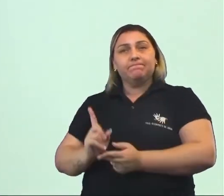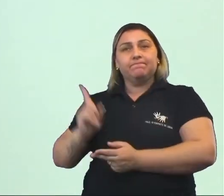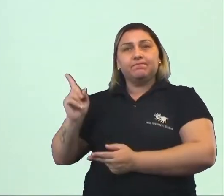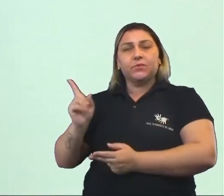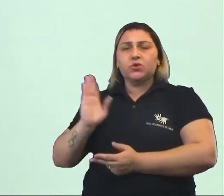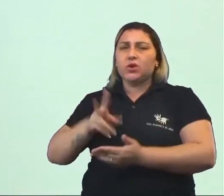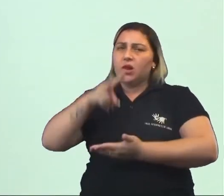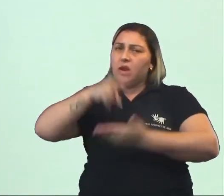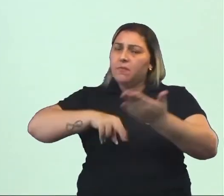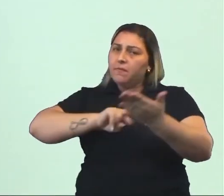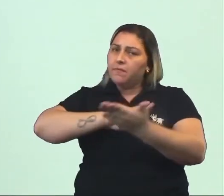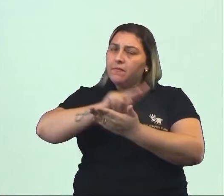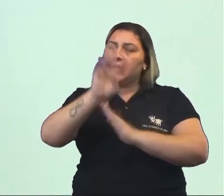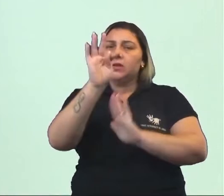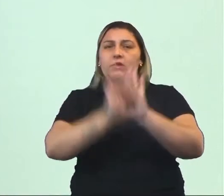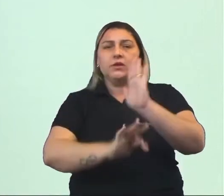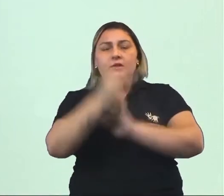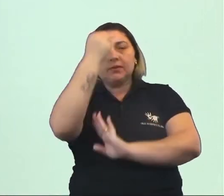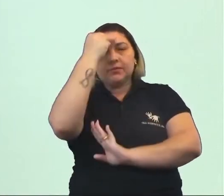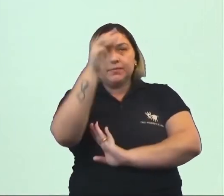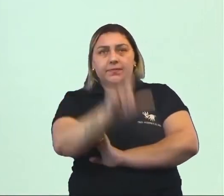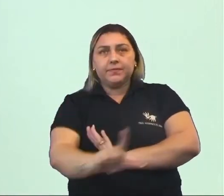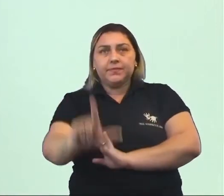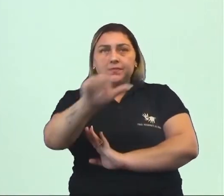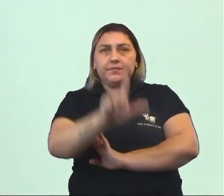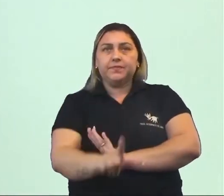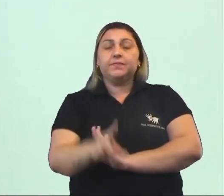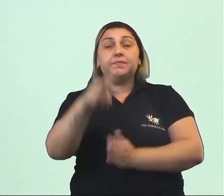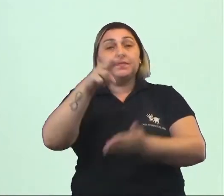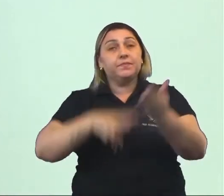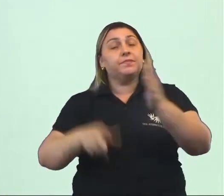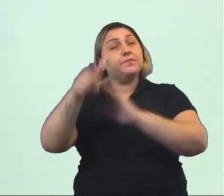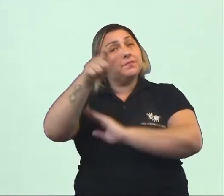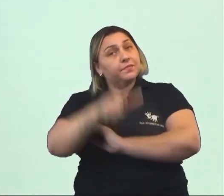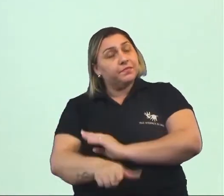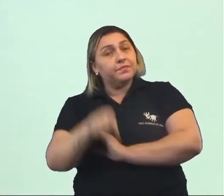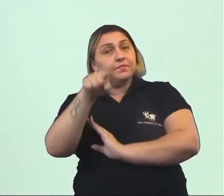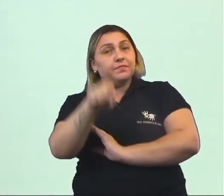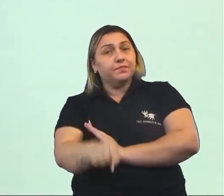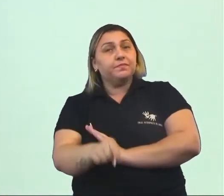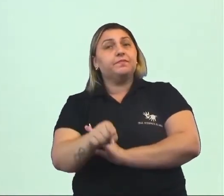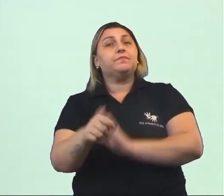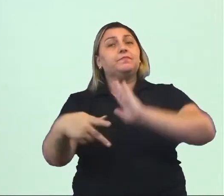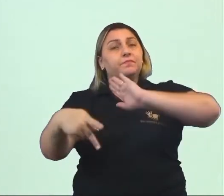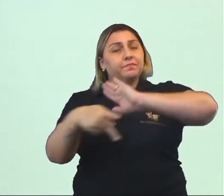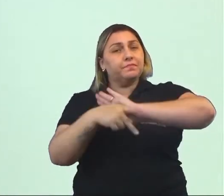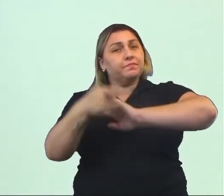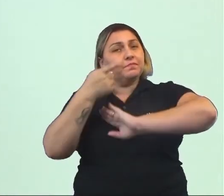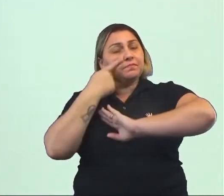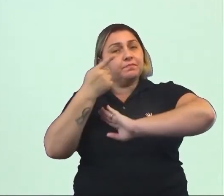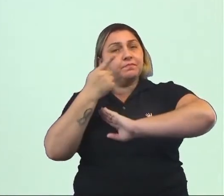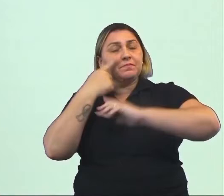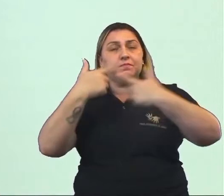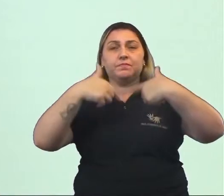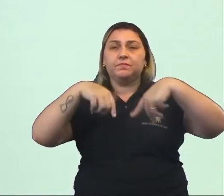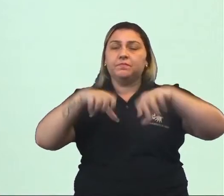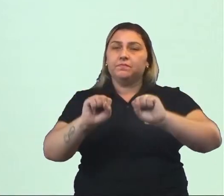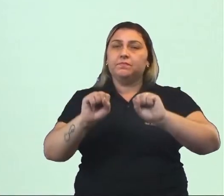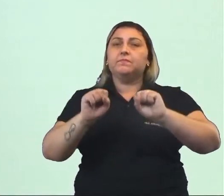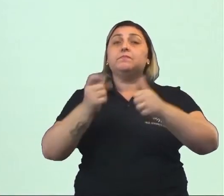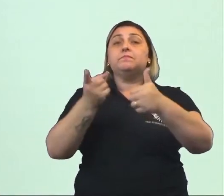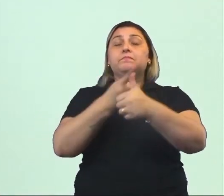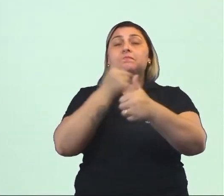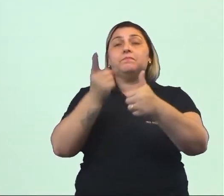lemos aqui vários textos de memórias literárias. Vamos ler mais um, para você se apropriar, observar a linguagem, observar a